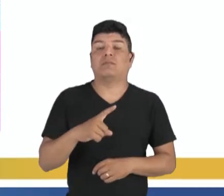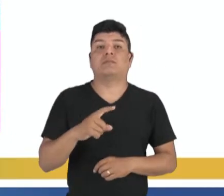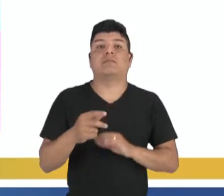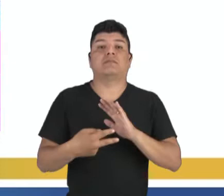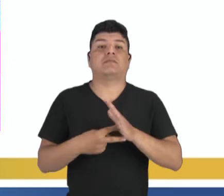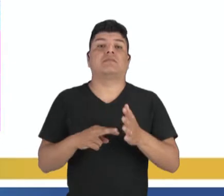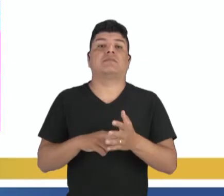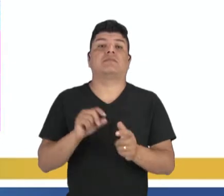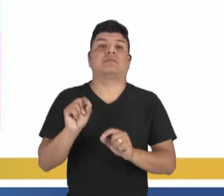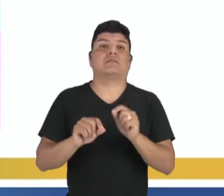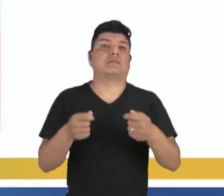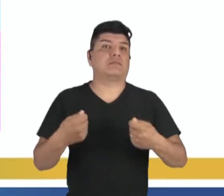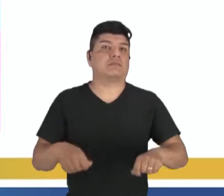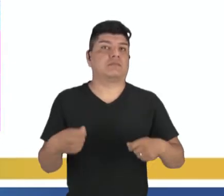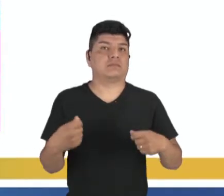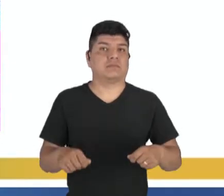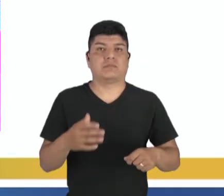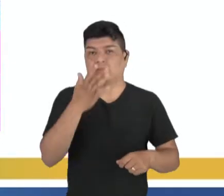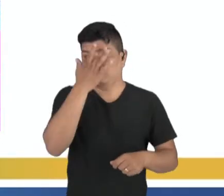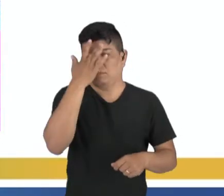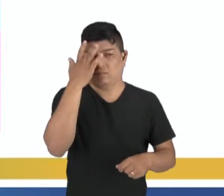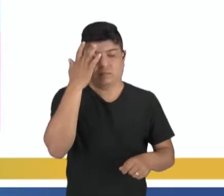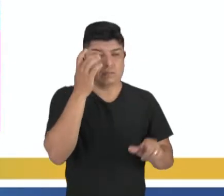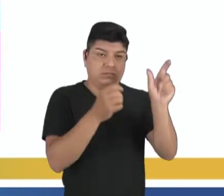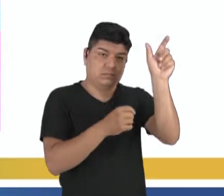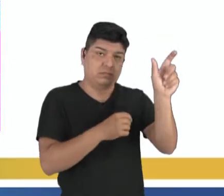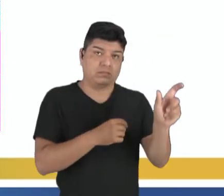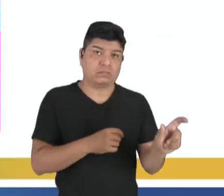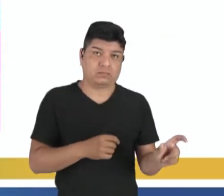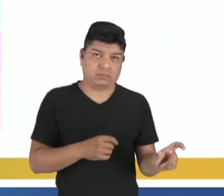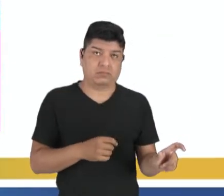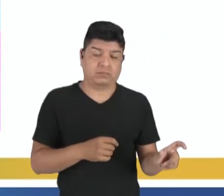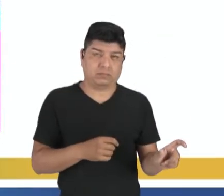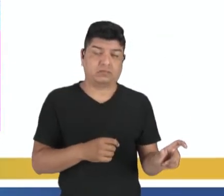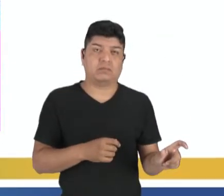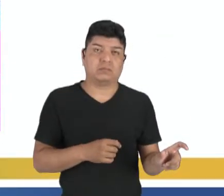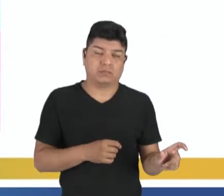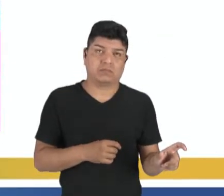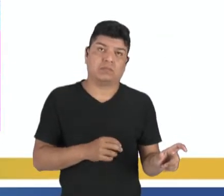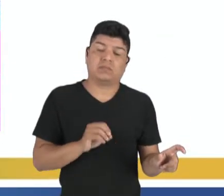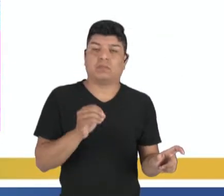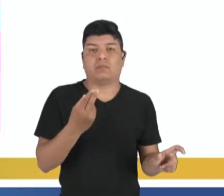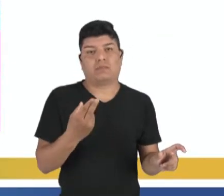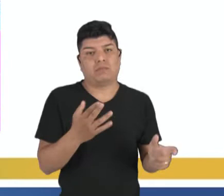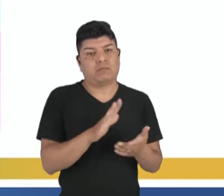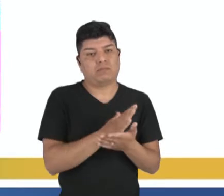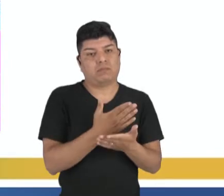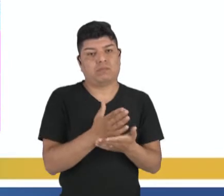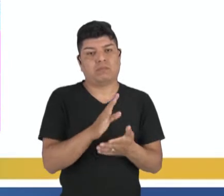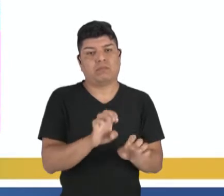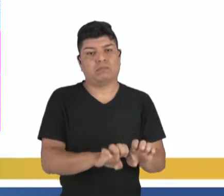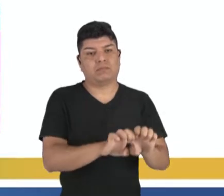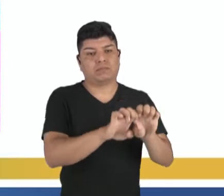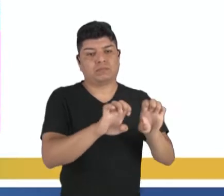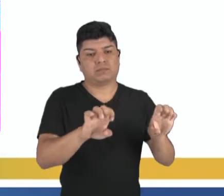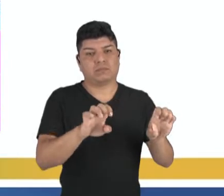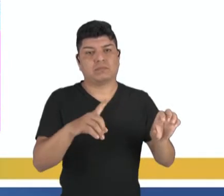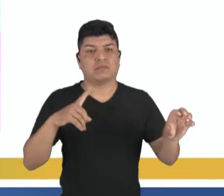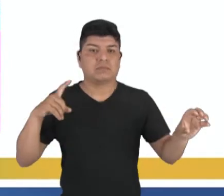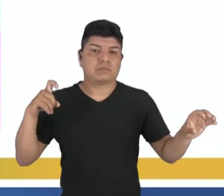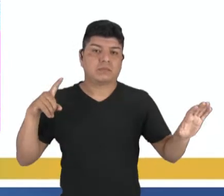vai precisar de um hospedeiro. Vai precisar de alguém, né, de alguma estrutura